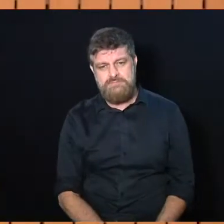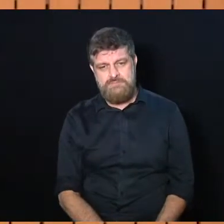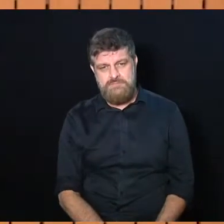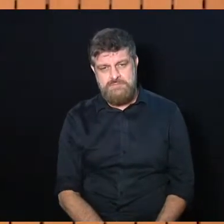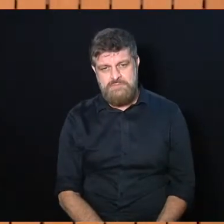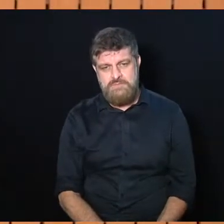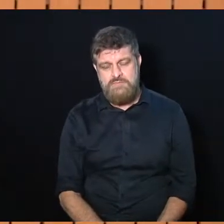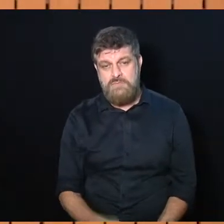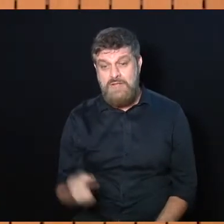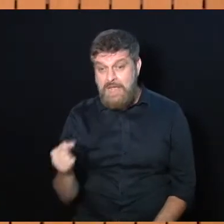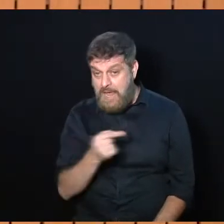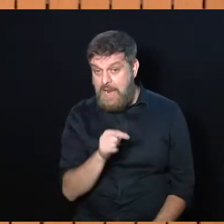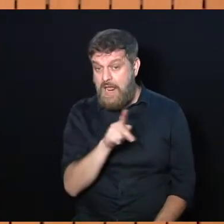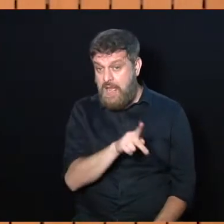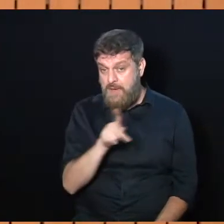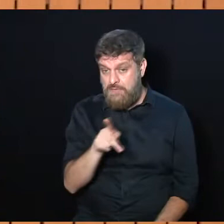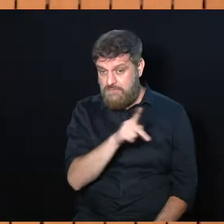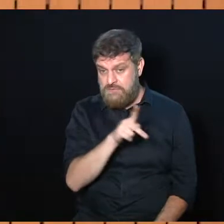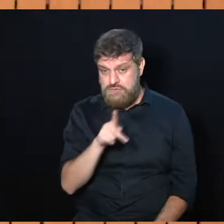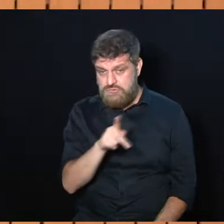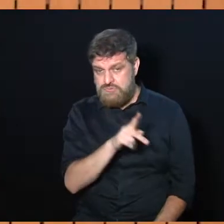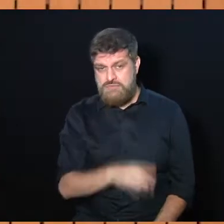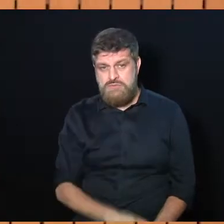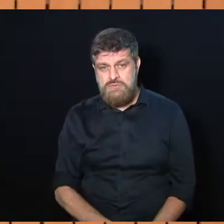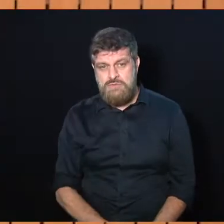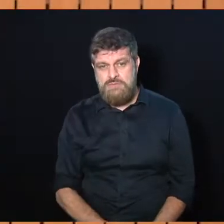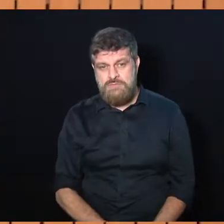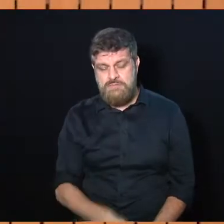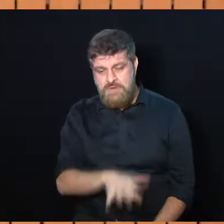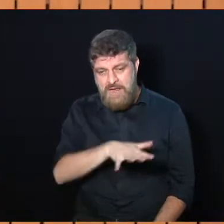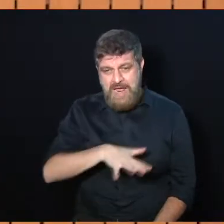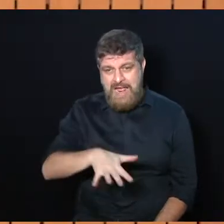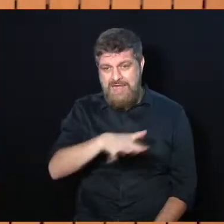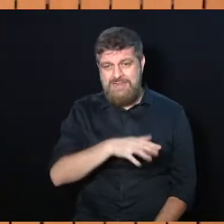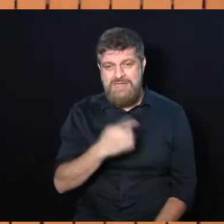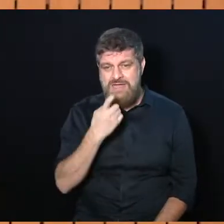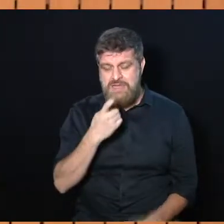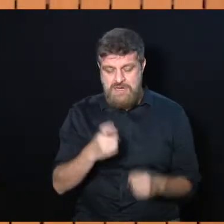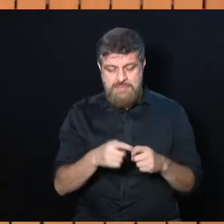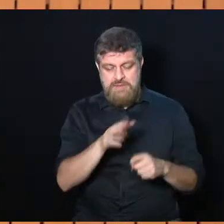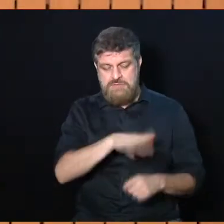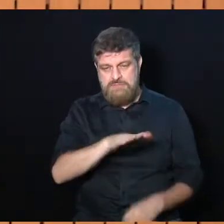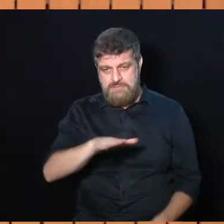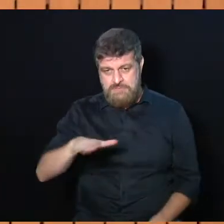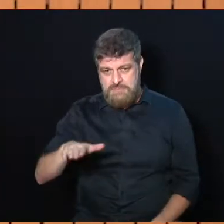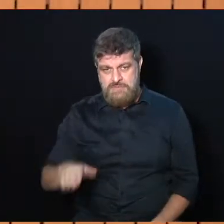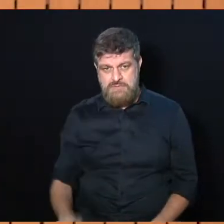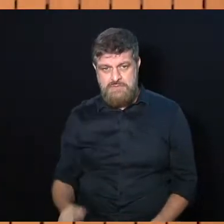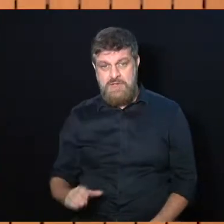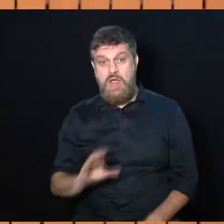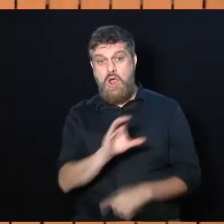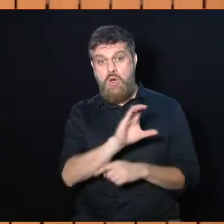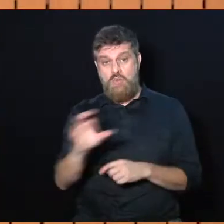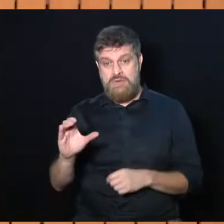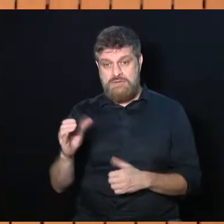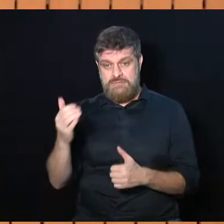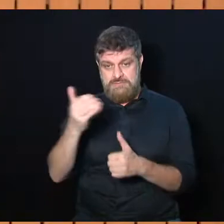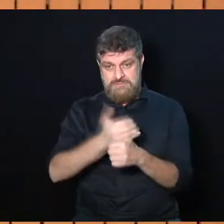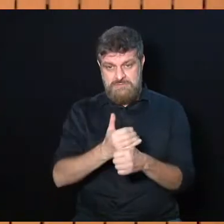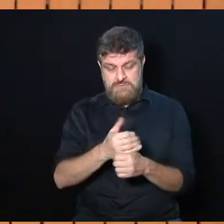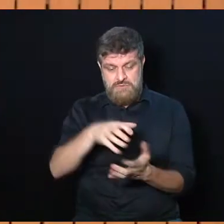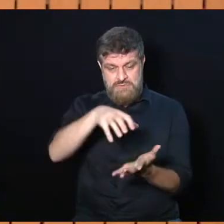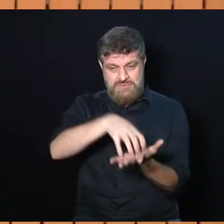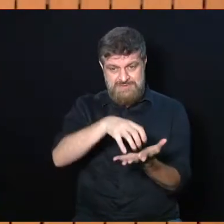Bucaretti, que é professor associado do Departamento de Pediatria da Unicamp, vice-coordenador do CIATOX.